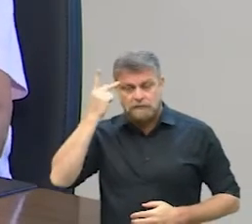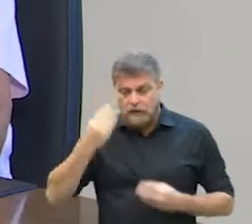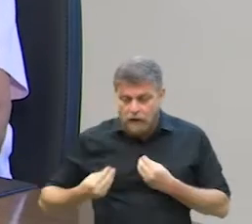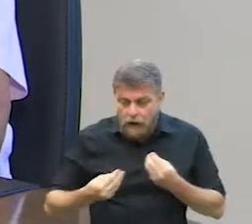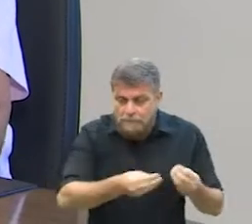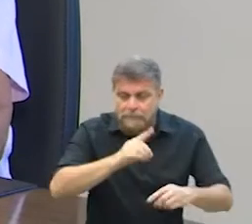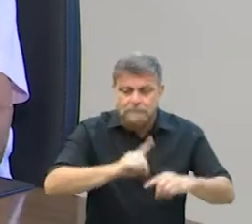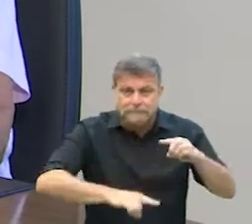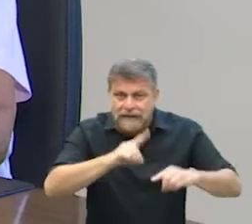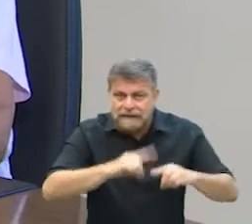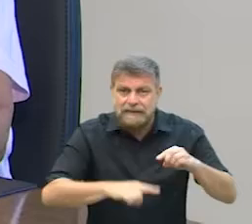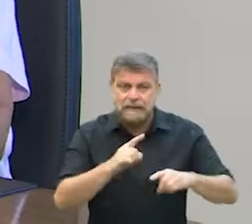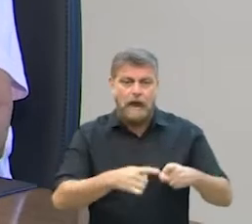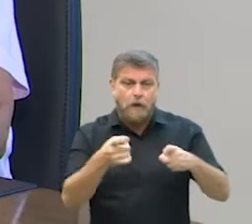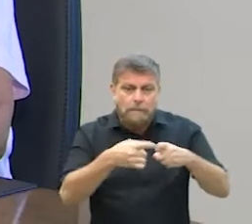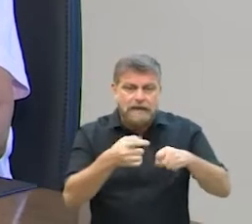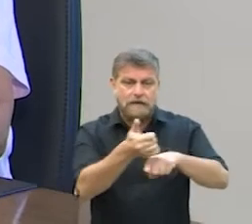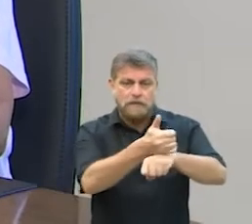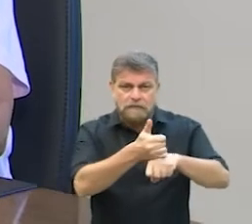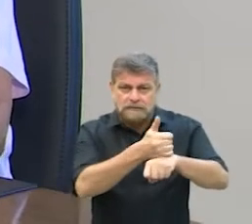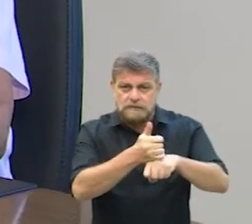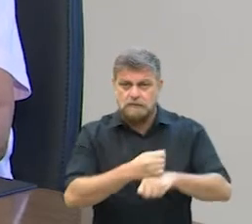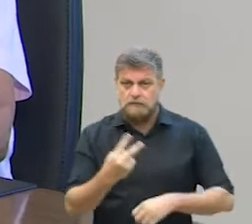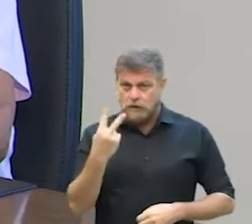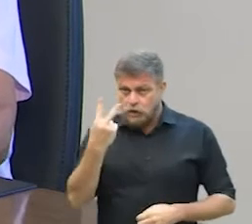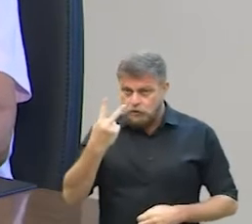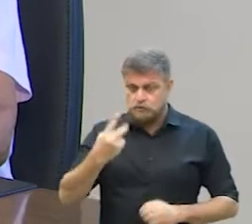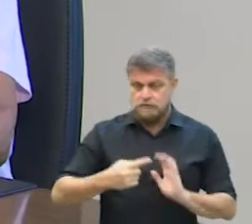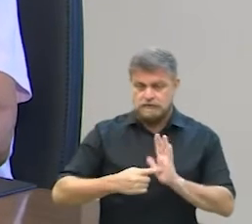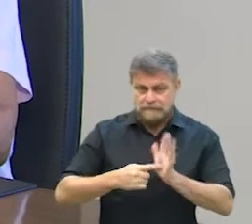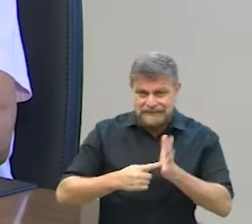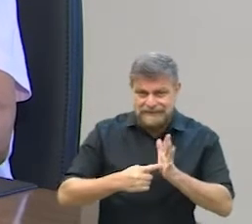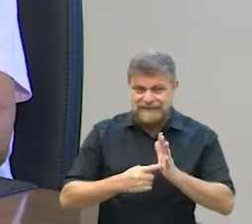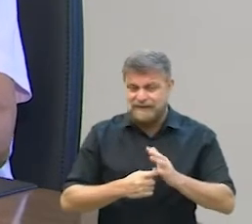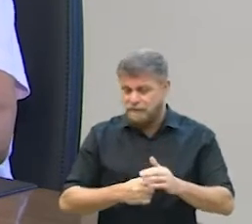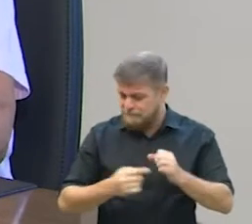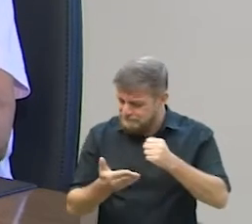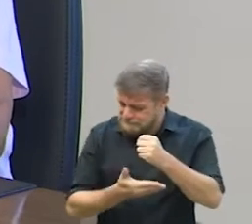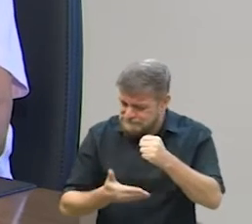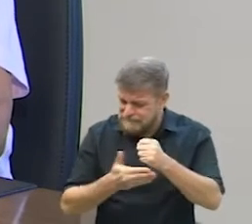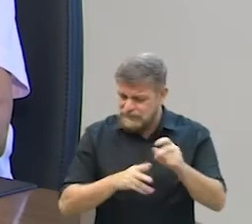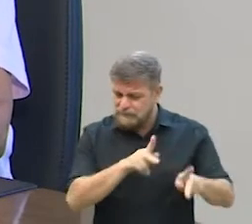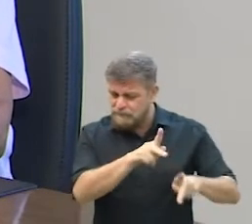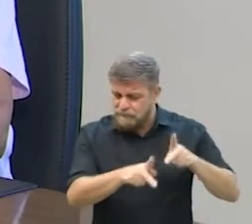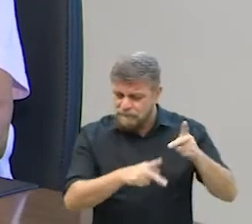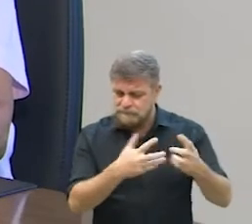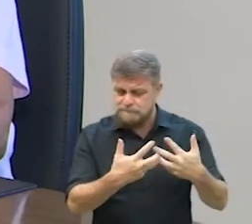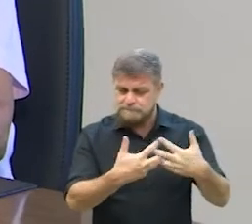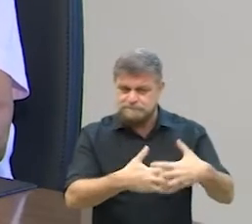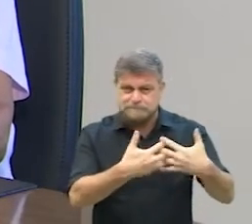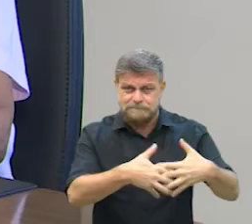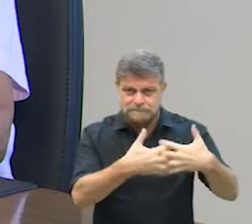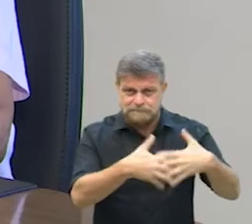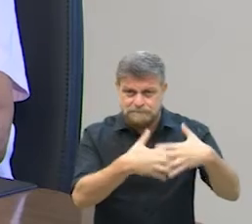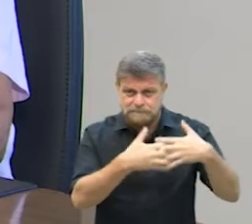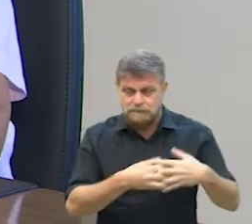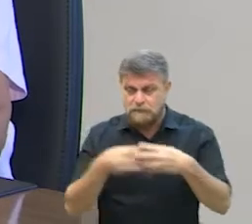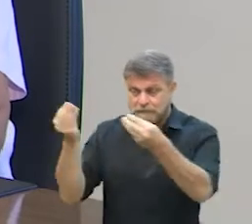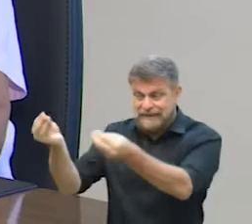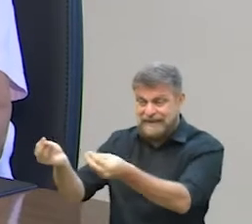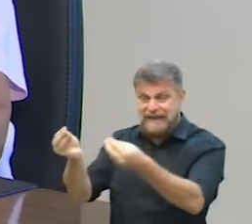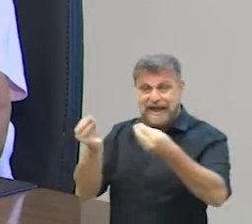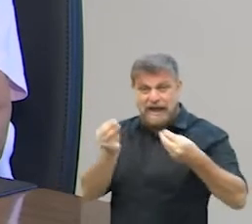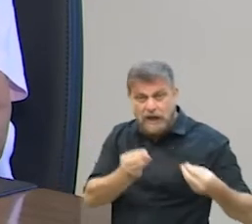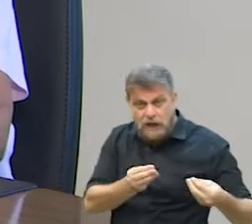Estado equipe aquilo lá. Então nós estamos solicitando ao governo do Estado 2 equipamentos essenciais para a população, para que